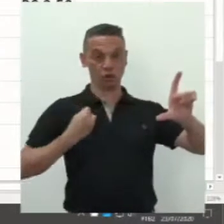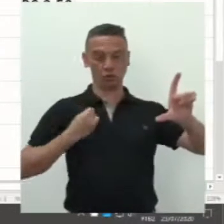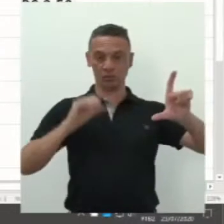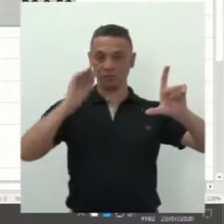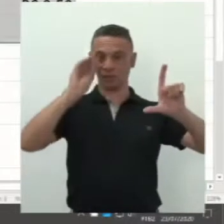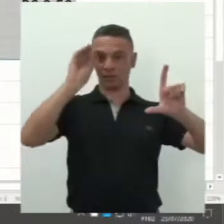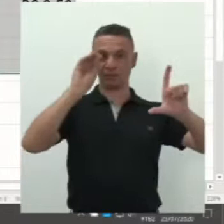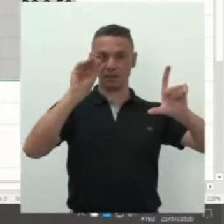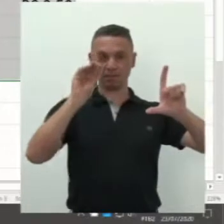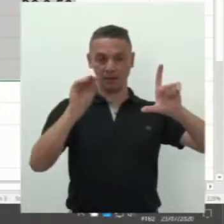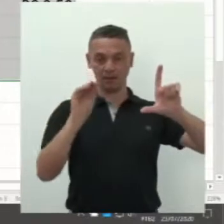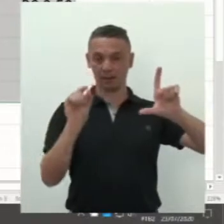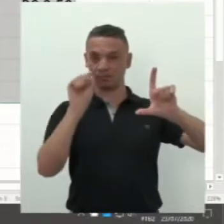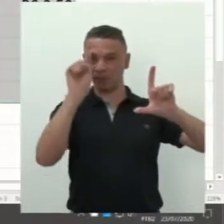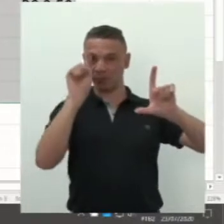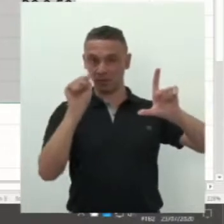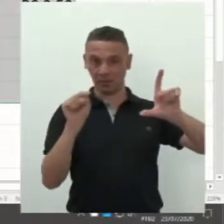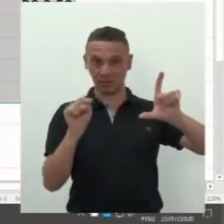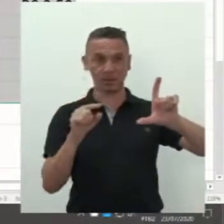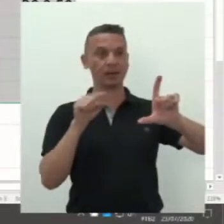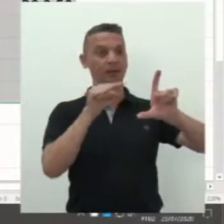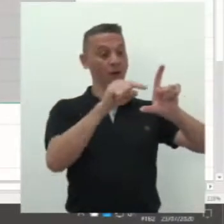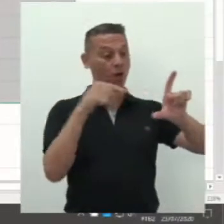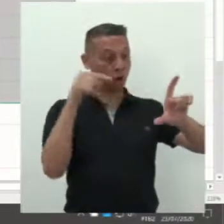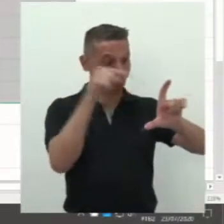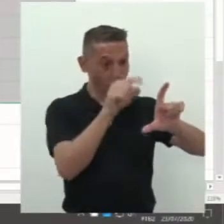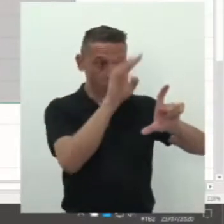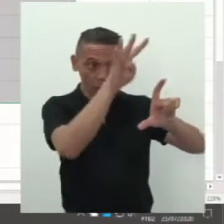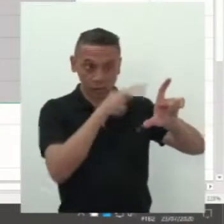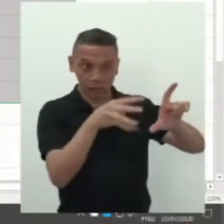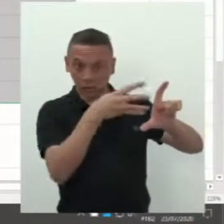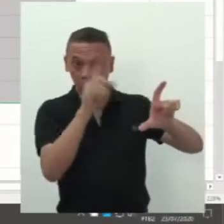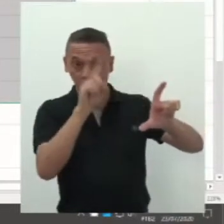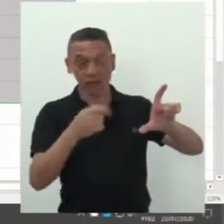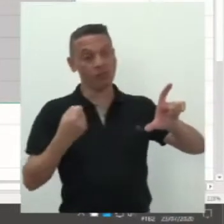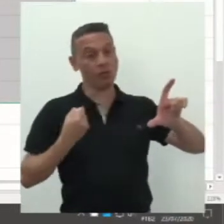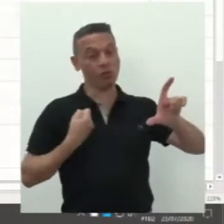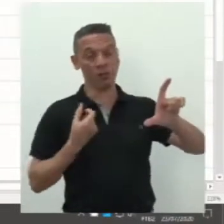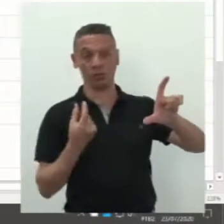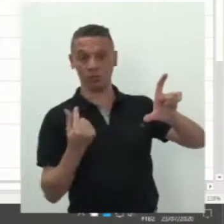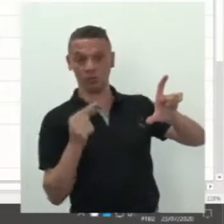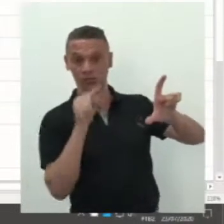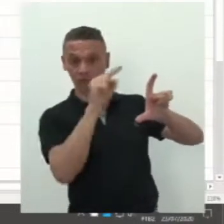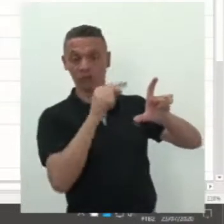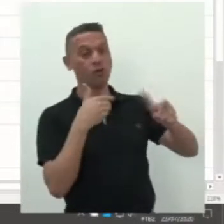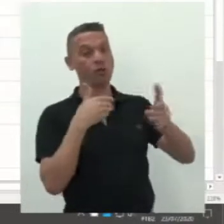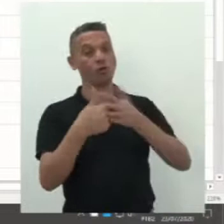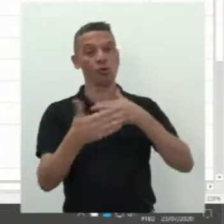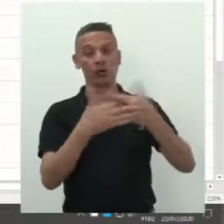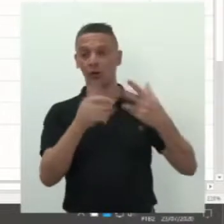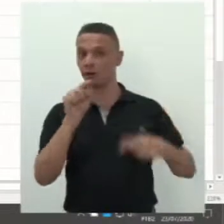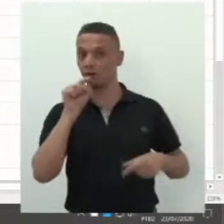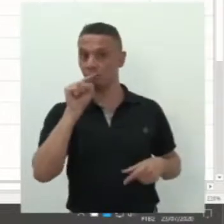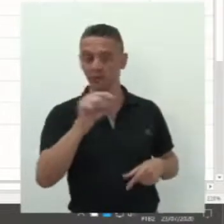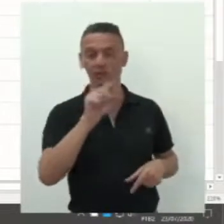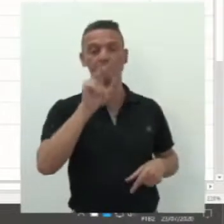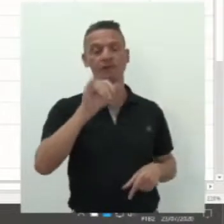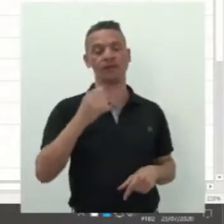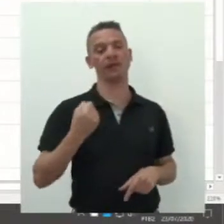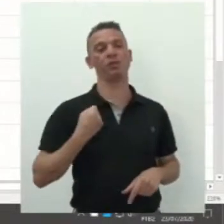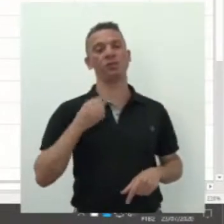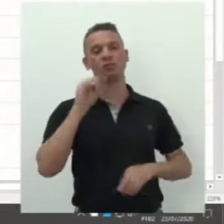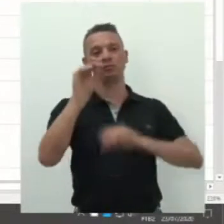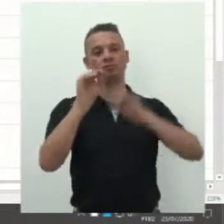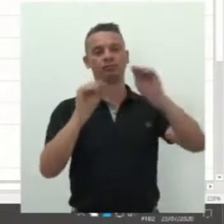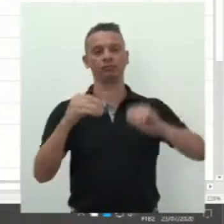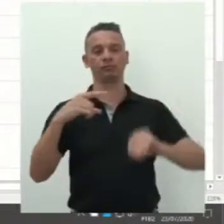personaliza e indica para ele, ó, aqui é meu número personalizado. O que você digitar vai aparecer lá o número que você